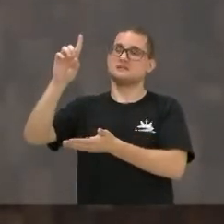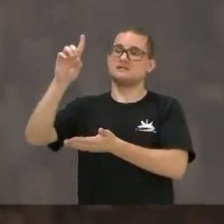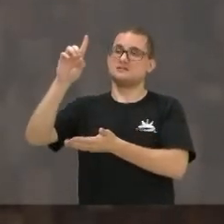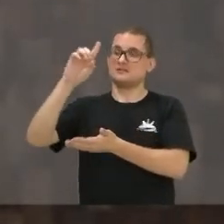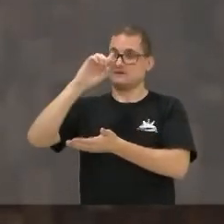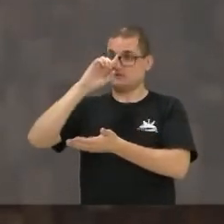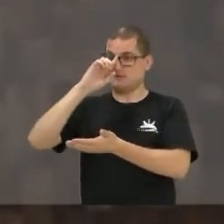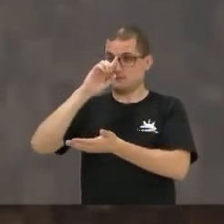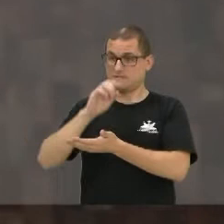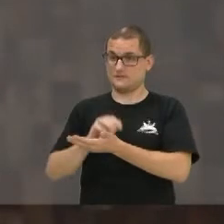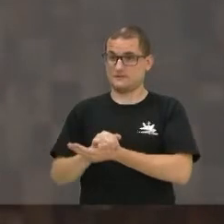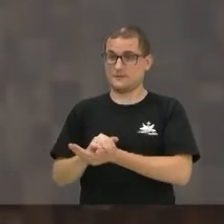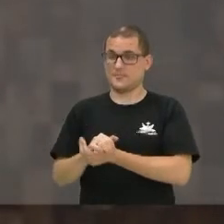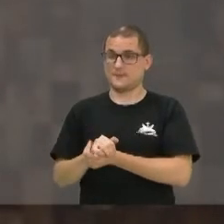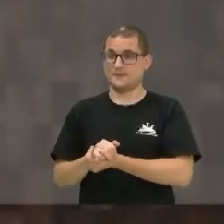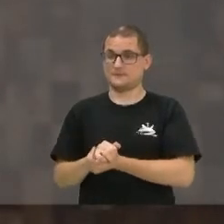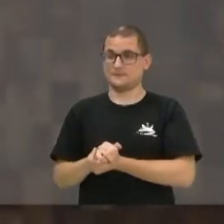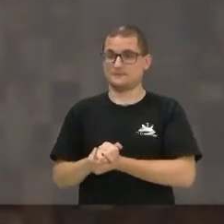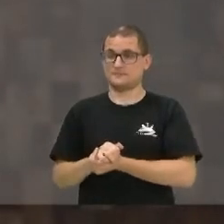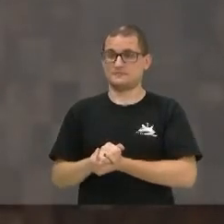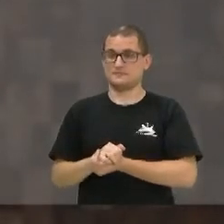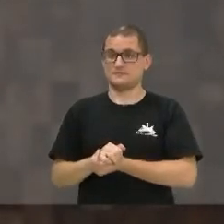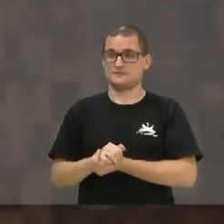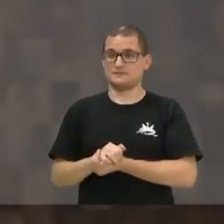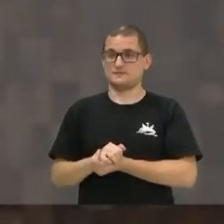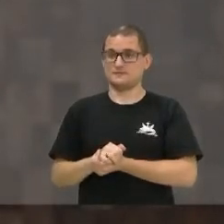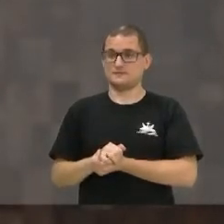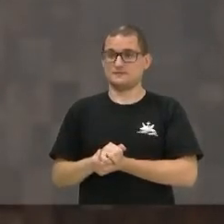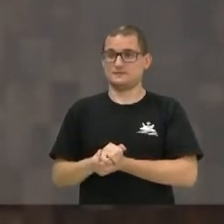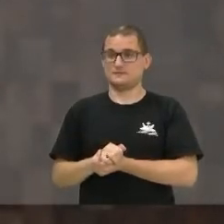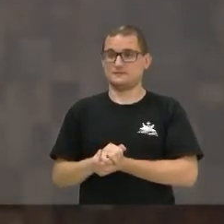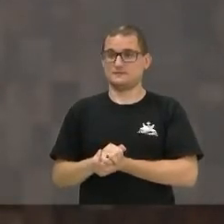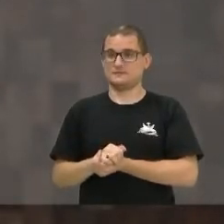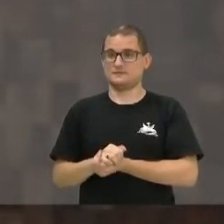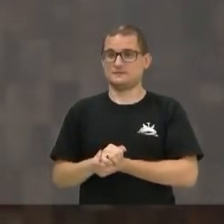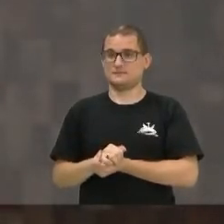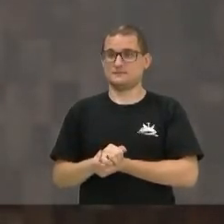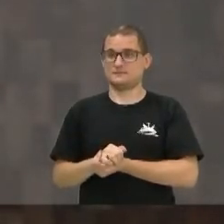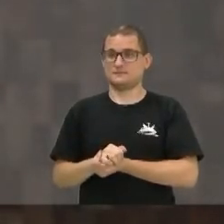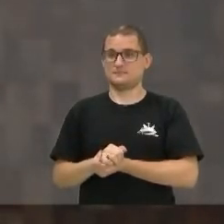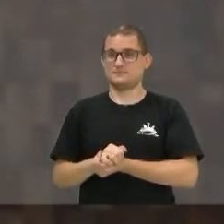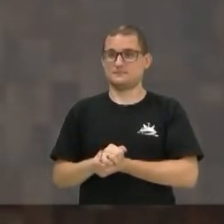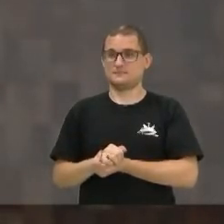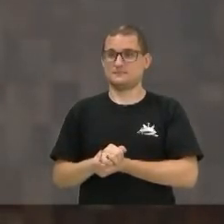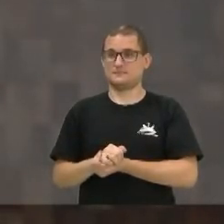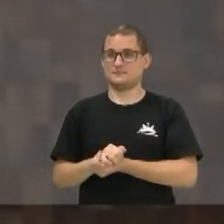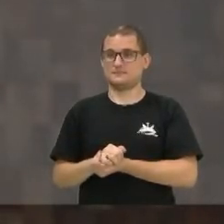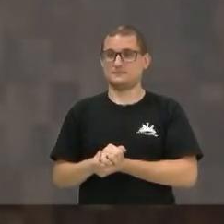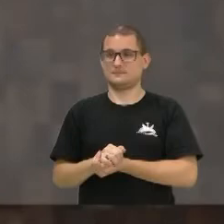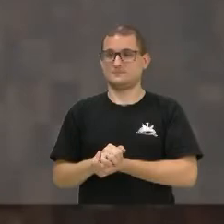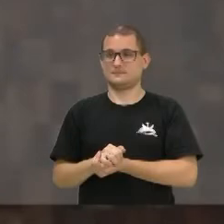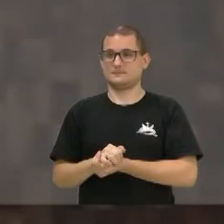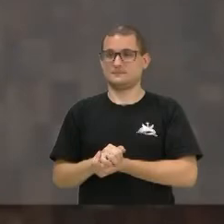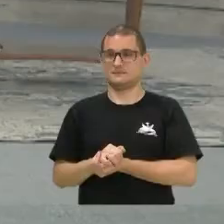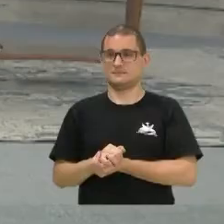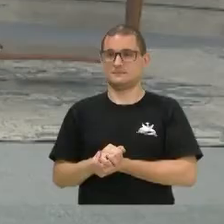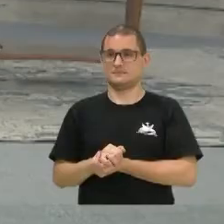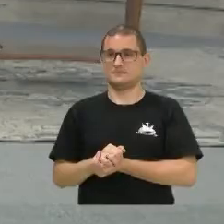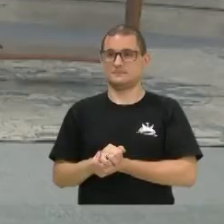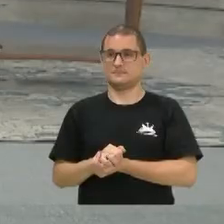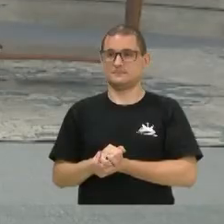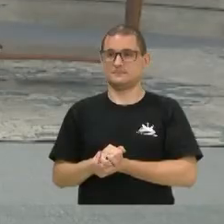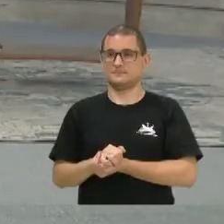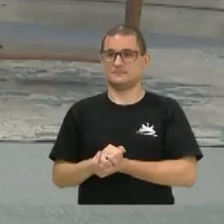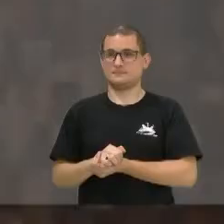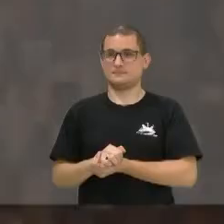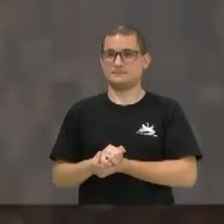chorei aqui na bíblia no versículo 11 peraí dom peruzzo chorei melhor aqui